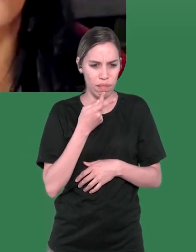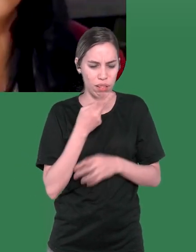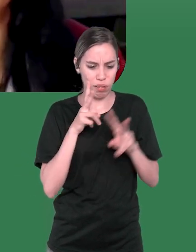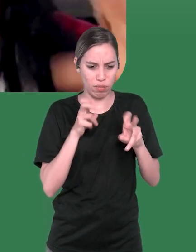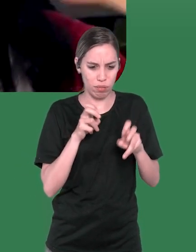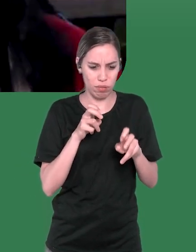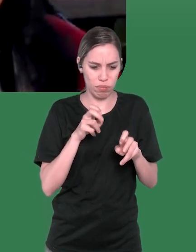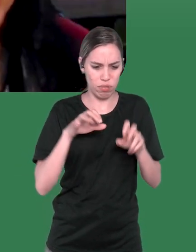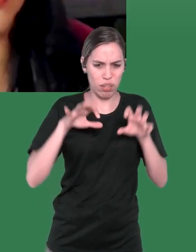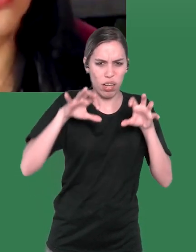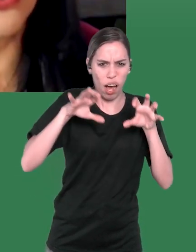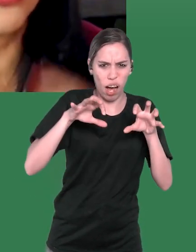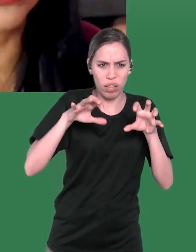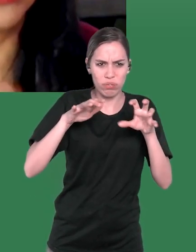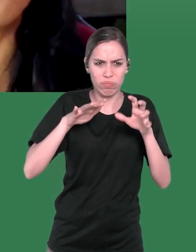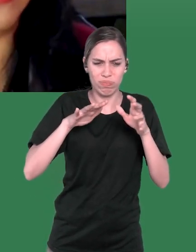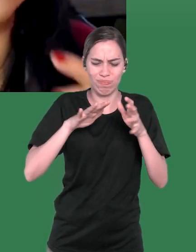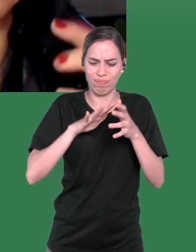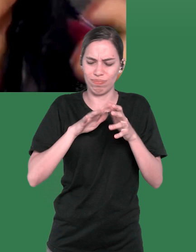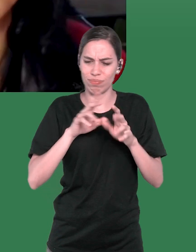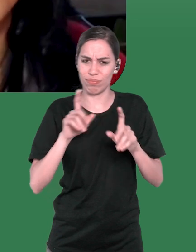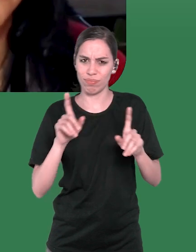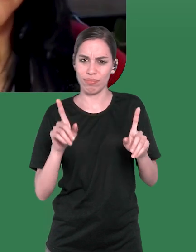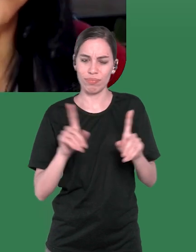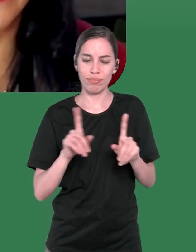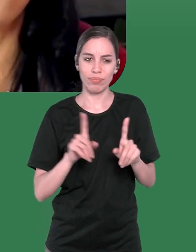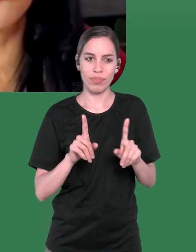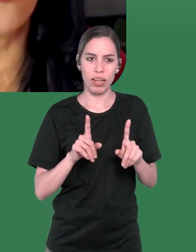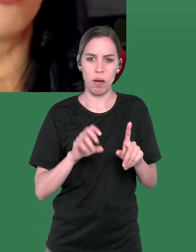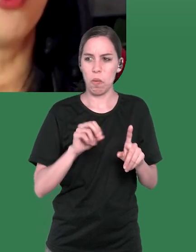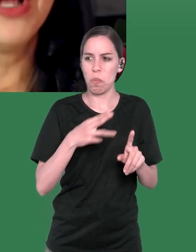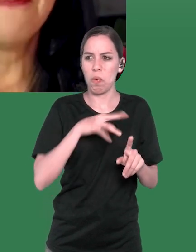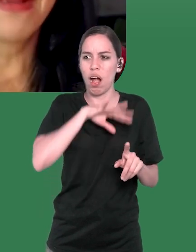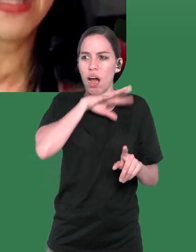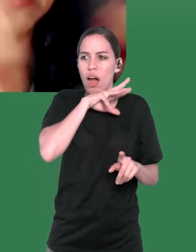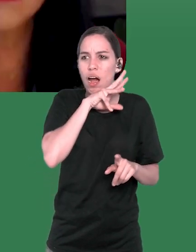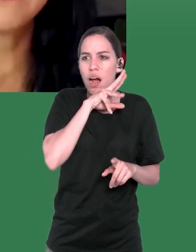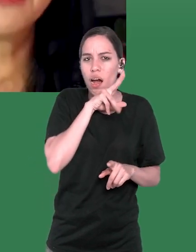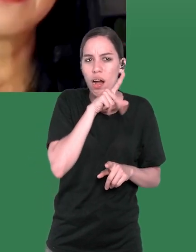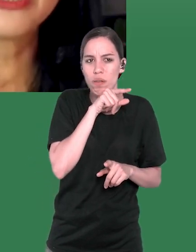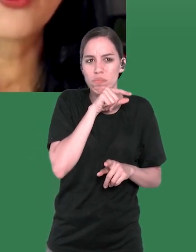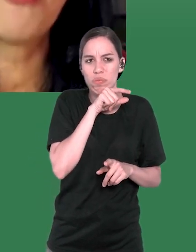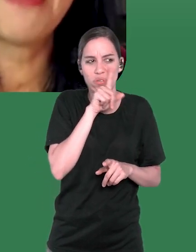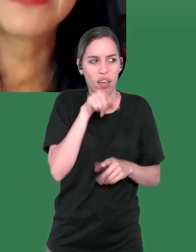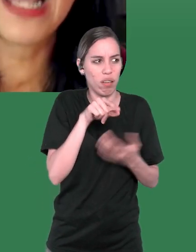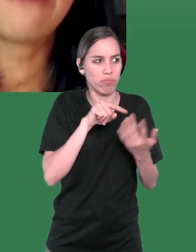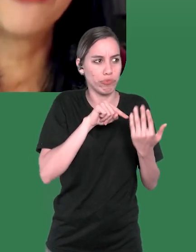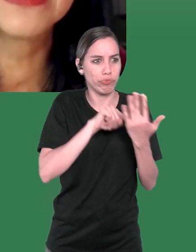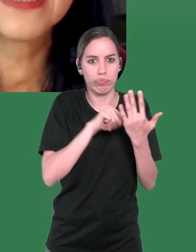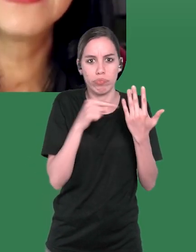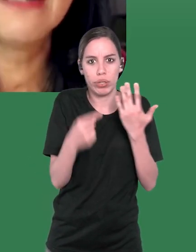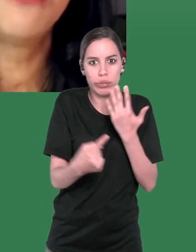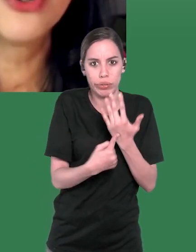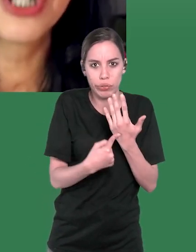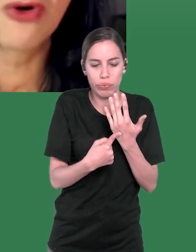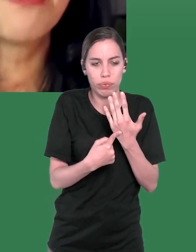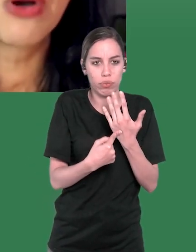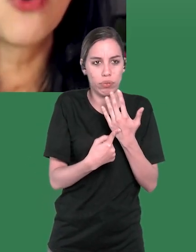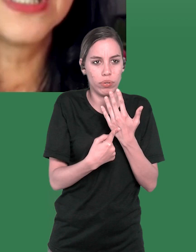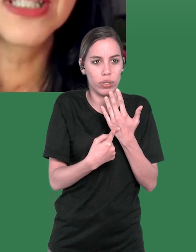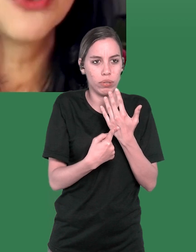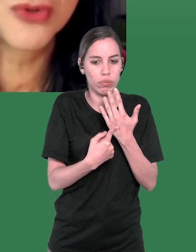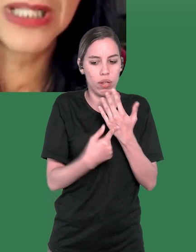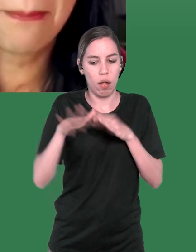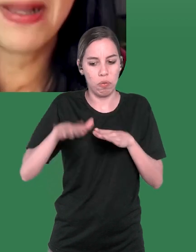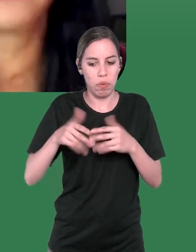híbridos, dos monstros, né? Ou dos animais que servem simplesmente como metáforas e símbolos de